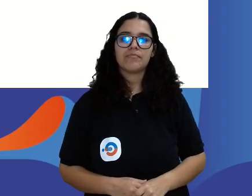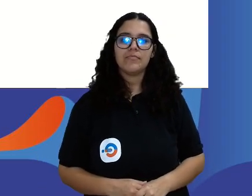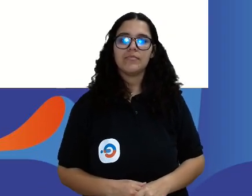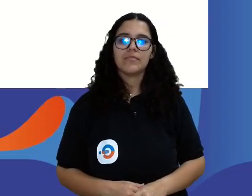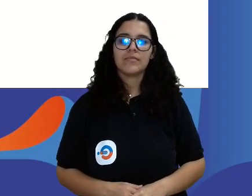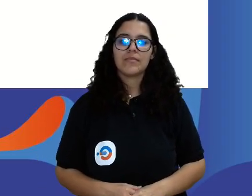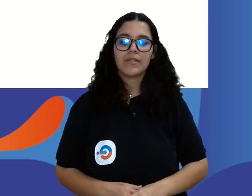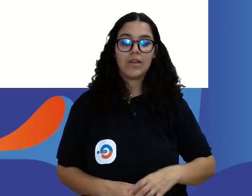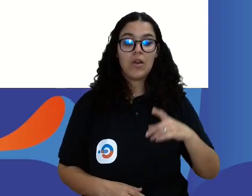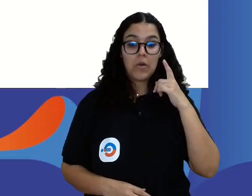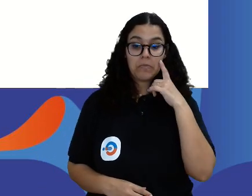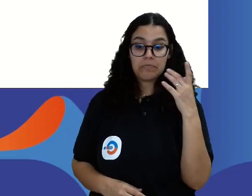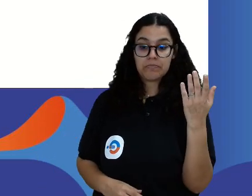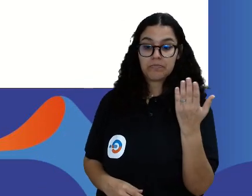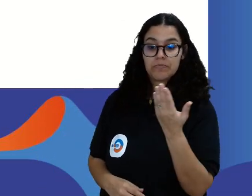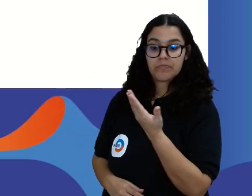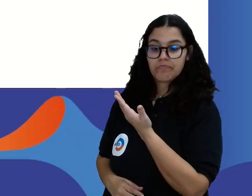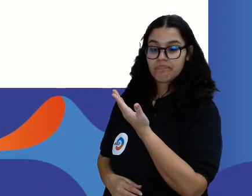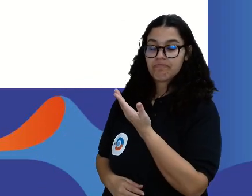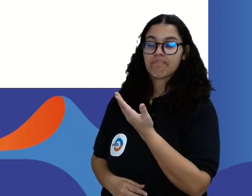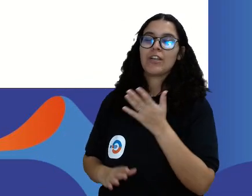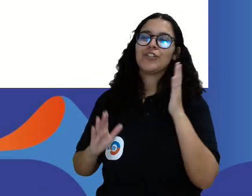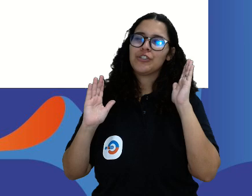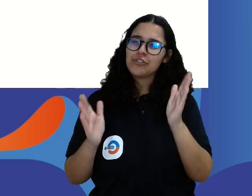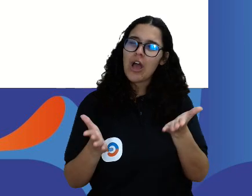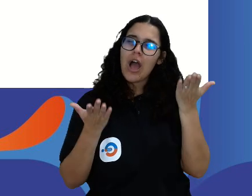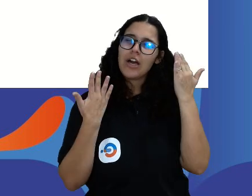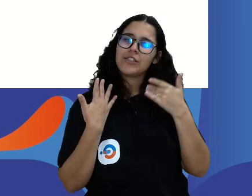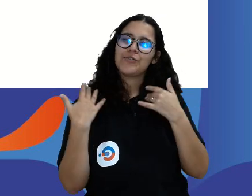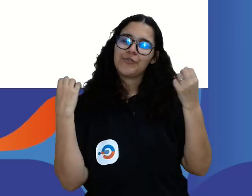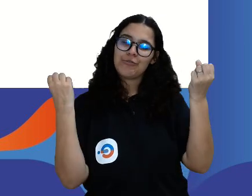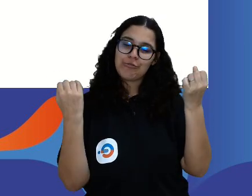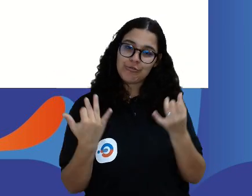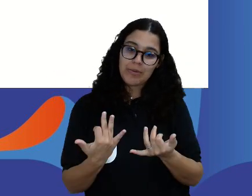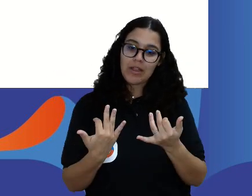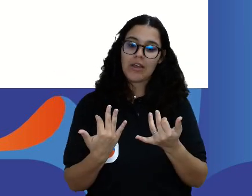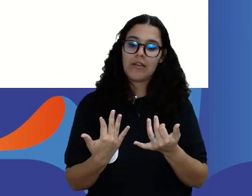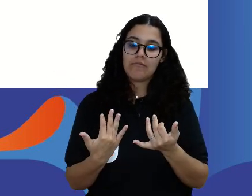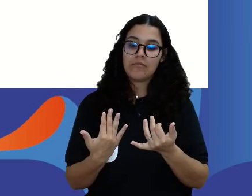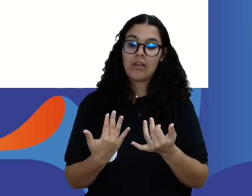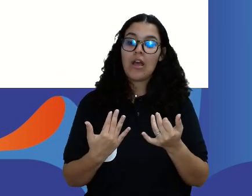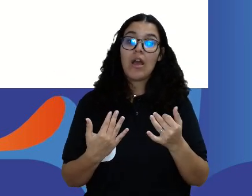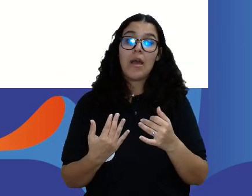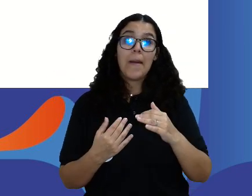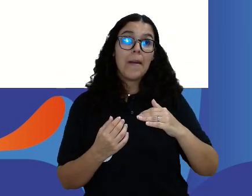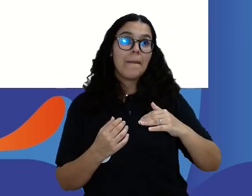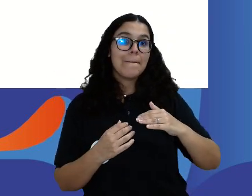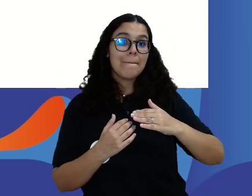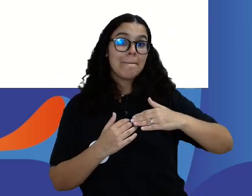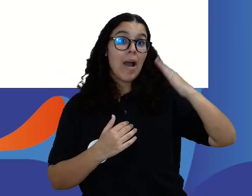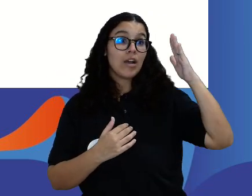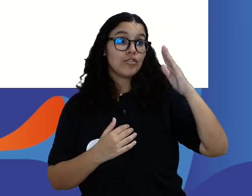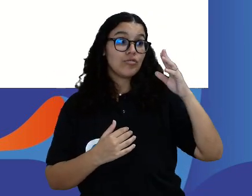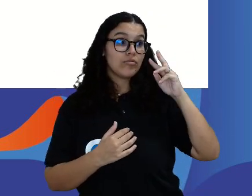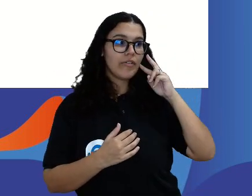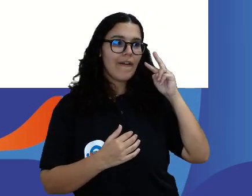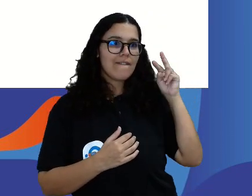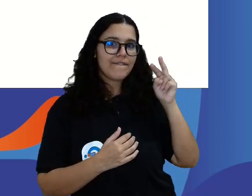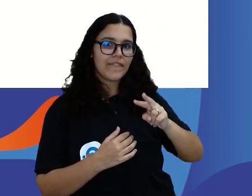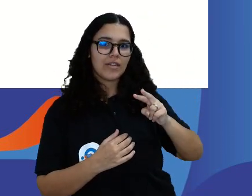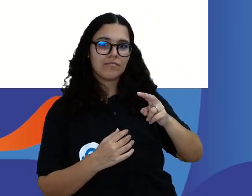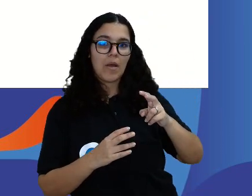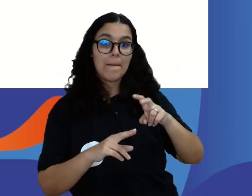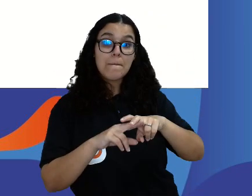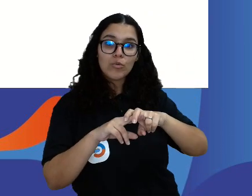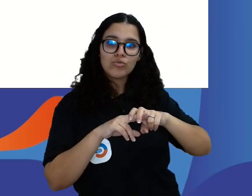destaque muito grande nesse sentido. Como eu disse para vocês, uma das principais razões, né, para o início da revolta